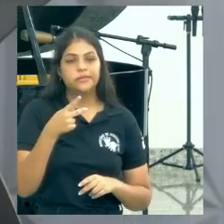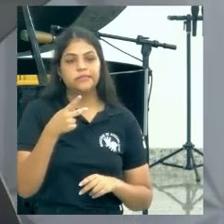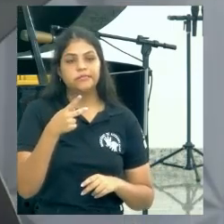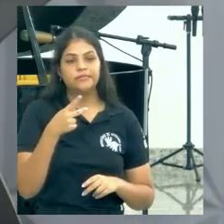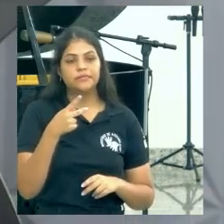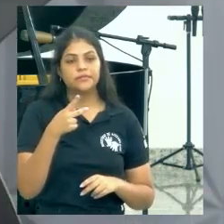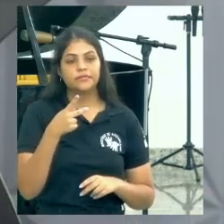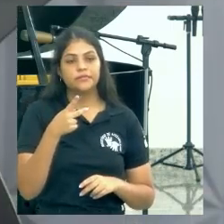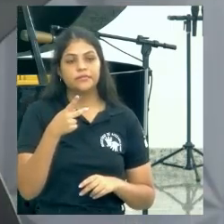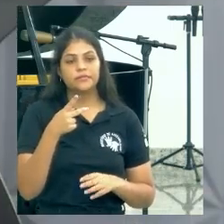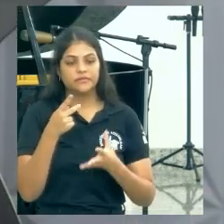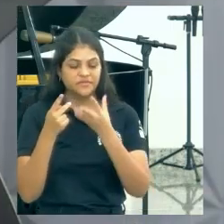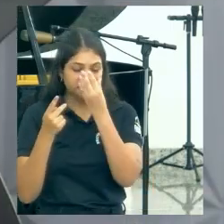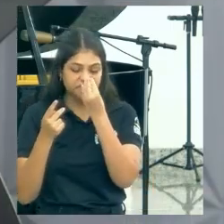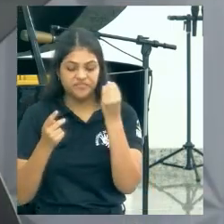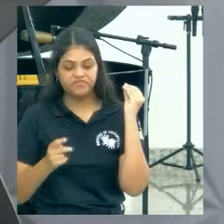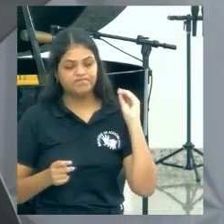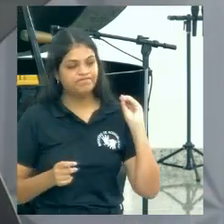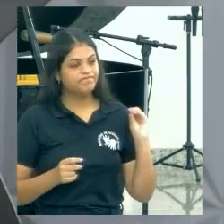rejeição,